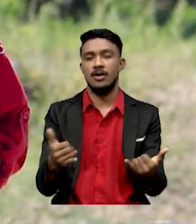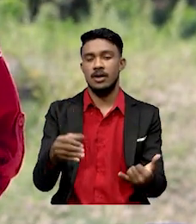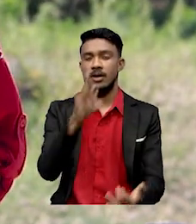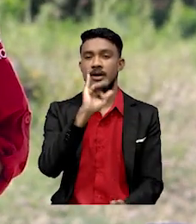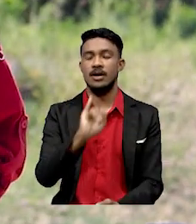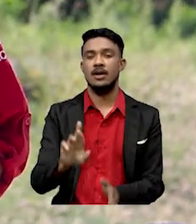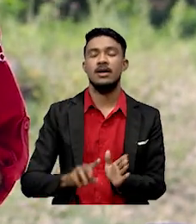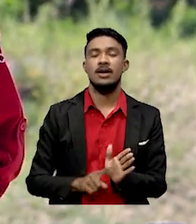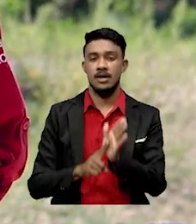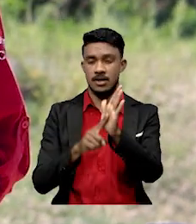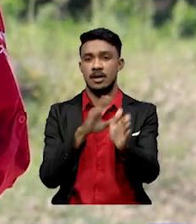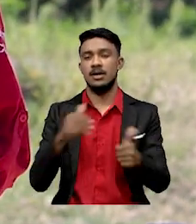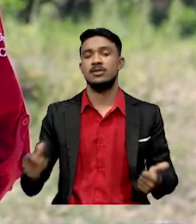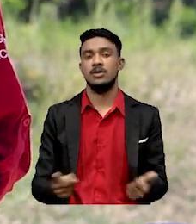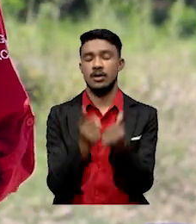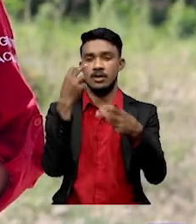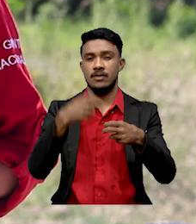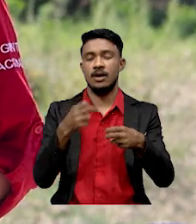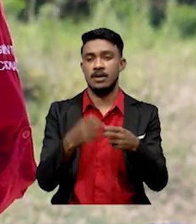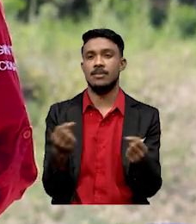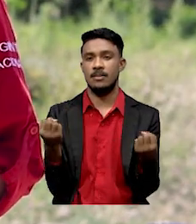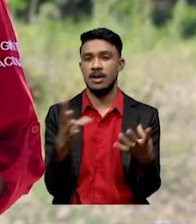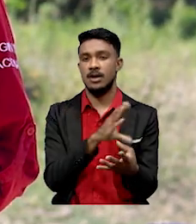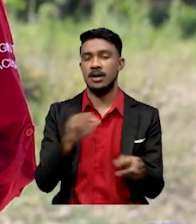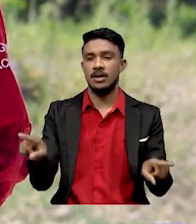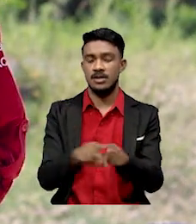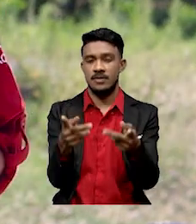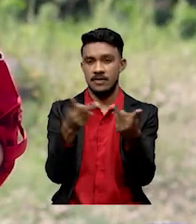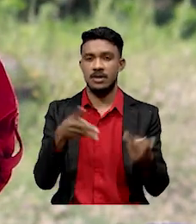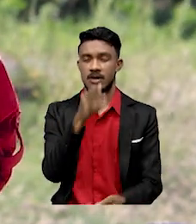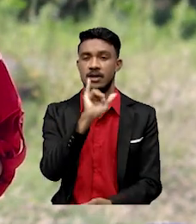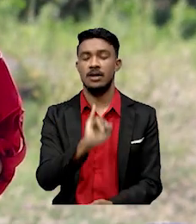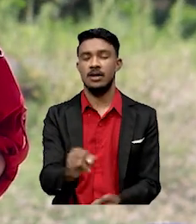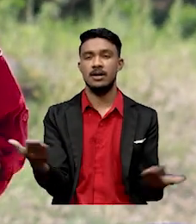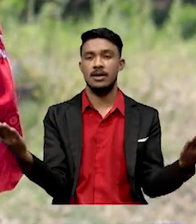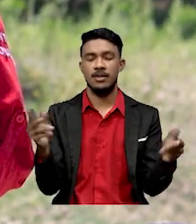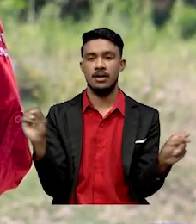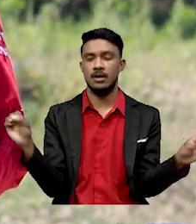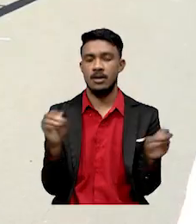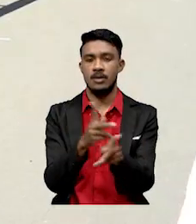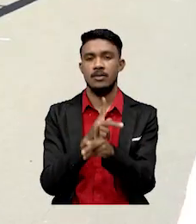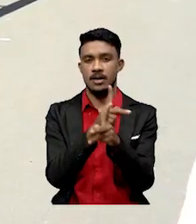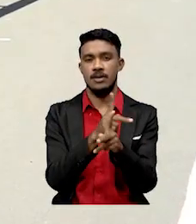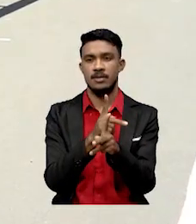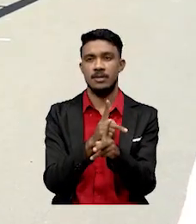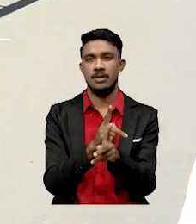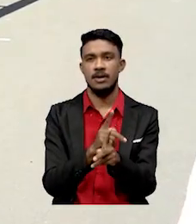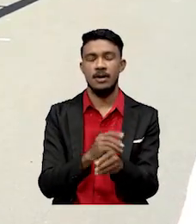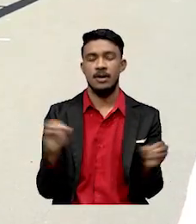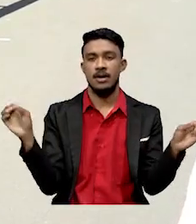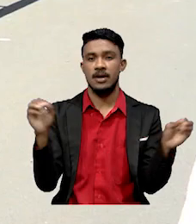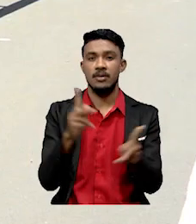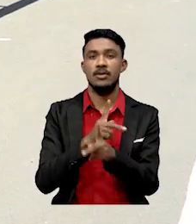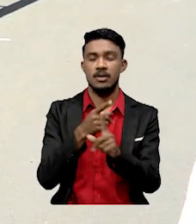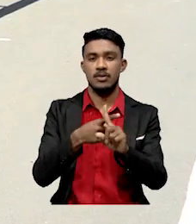enfrenta desafios no obstáculo barak. Ida makoranamento do território capital Dili ne be desorganizado. Será que ela é controlo se